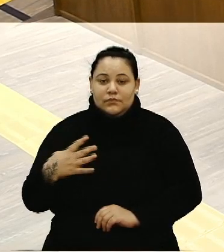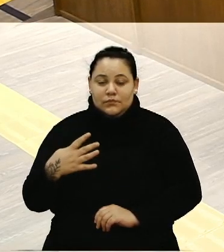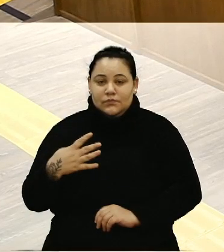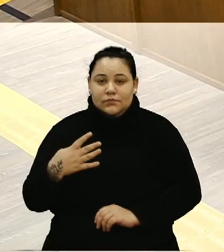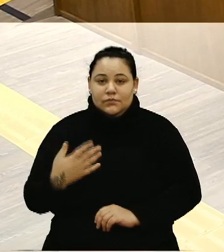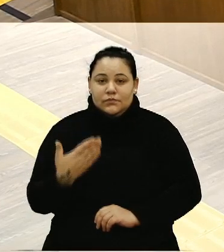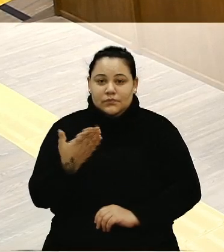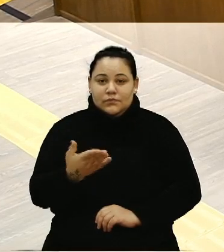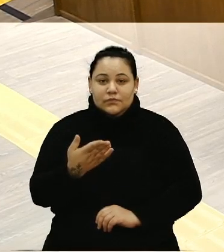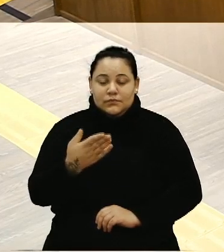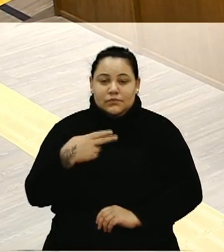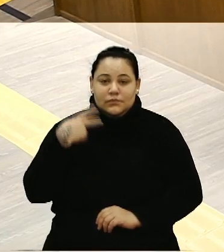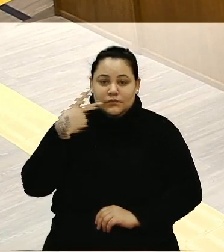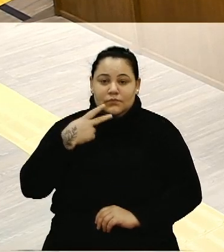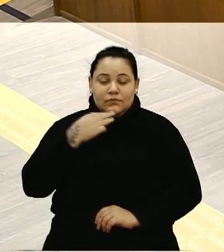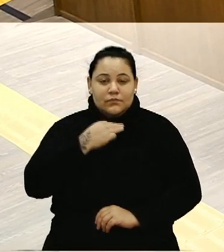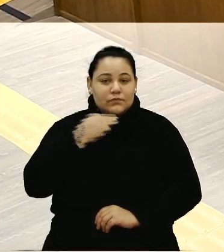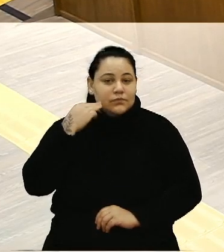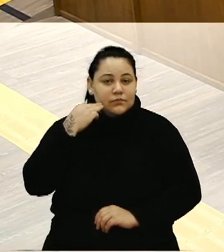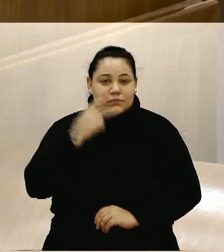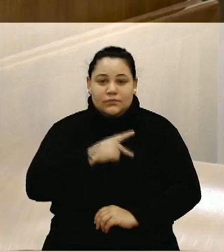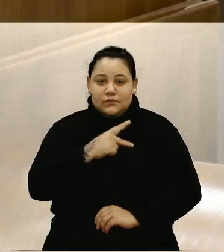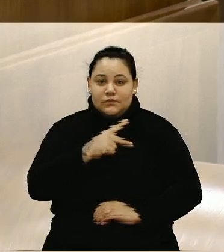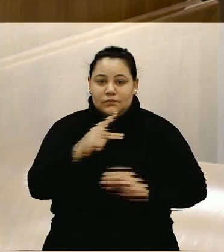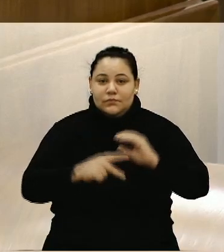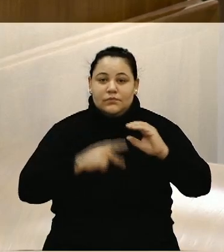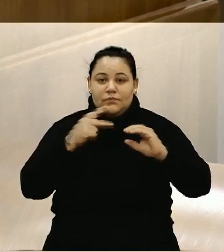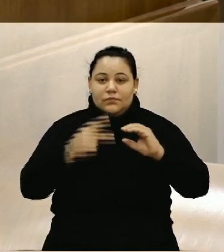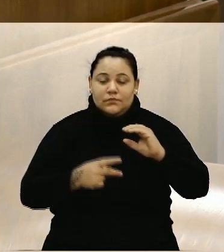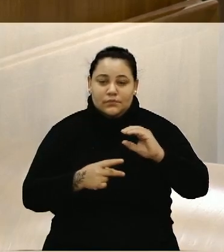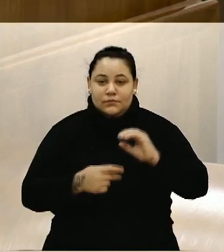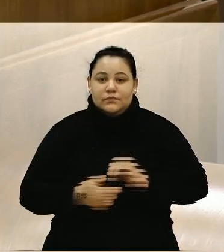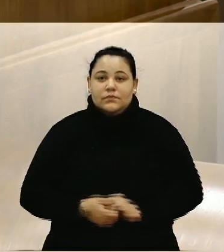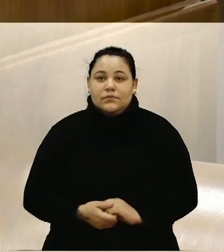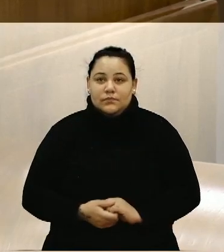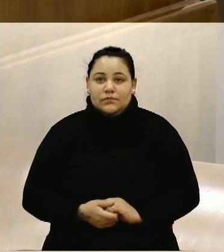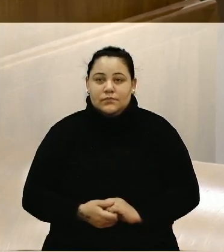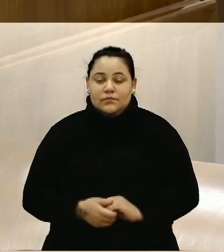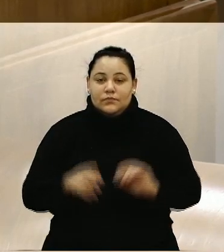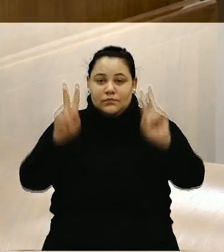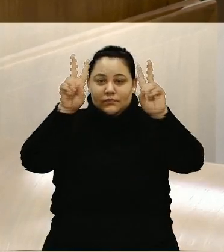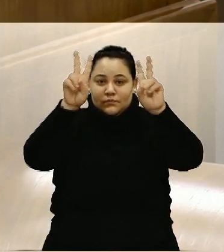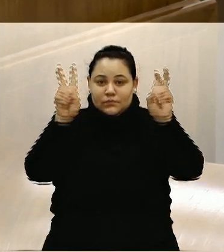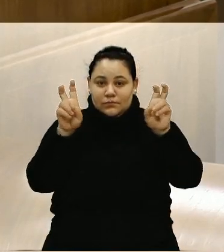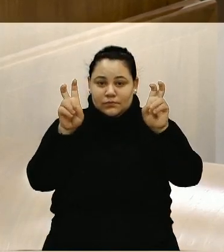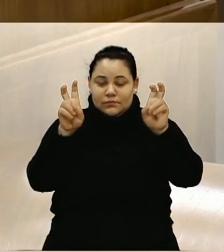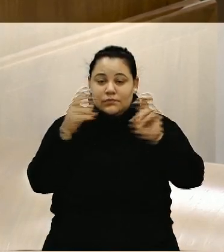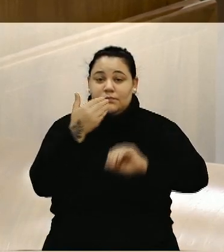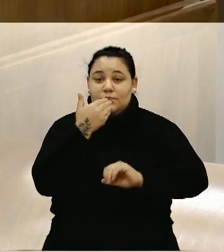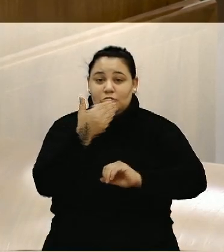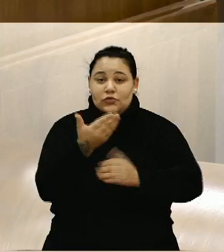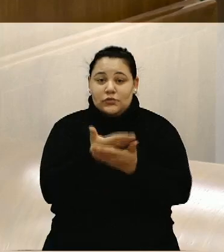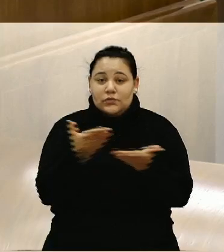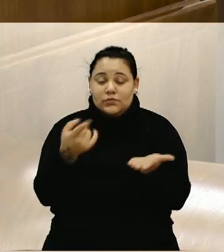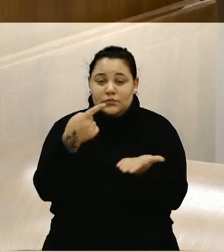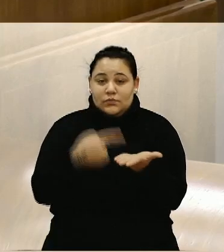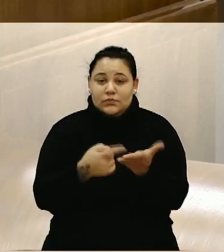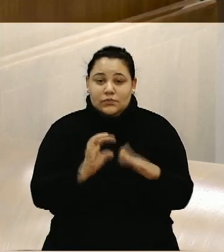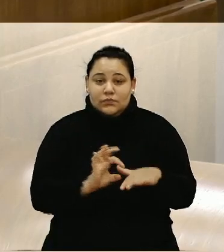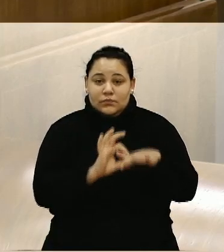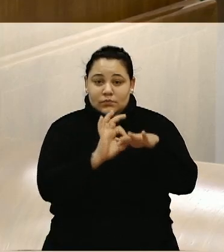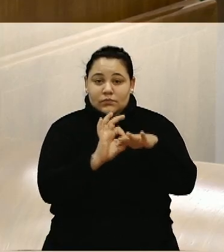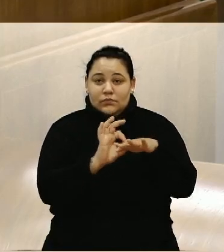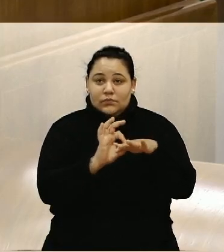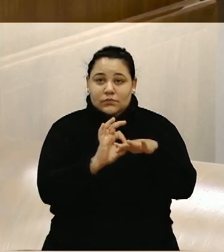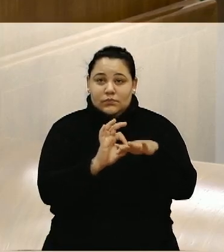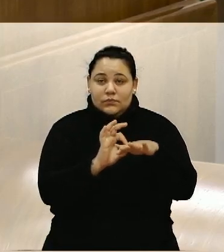vereadora Marisol Santos, presidente da Câmara Municipal de Caxias do Sul. Assunto: solicitação de espaço de acordo de lideranças.